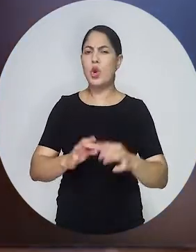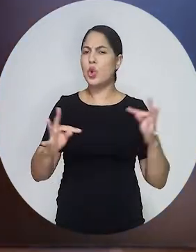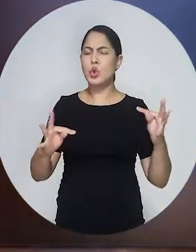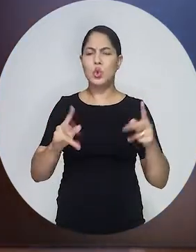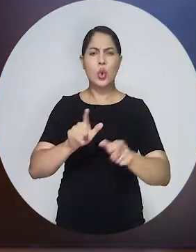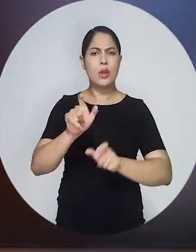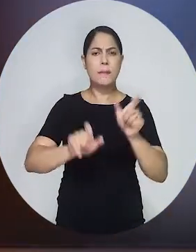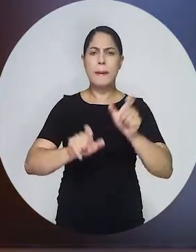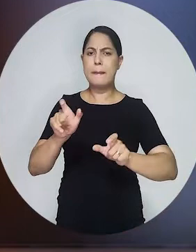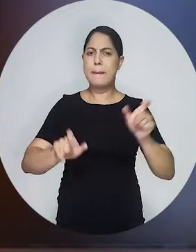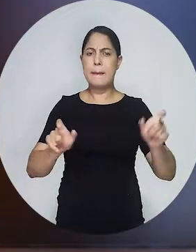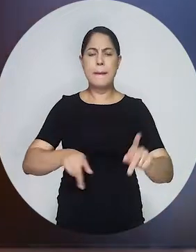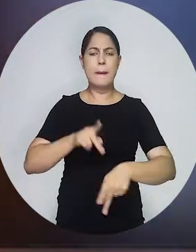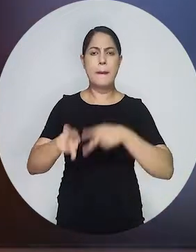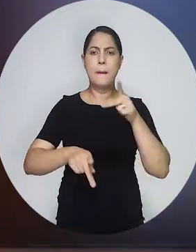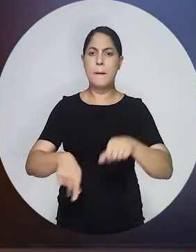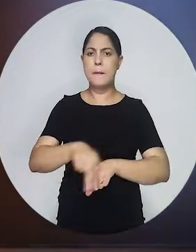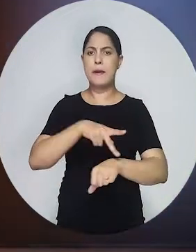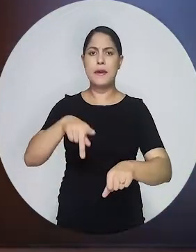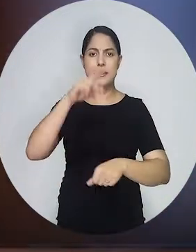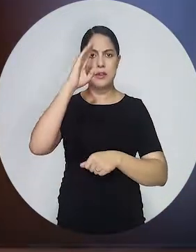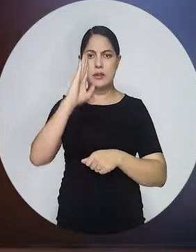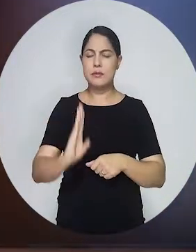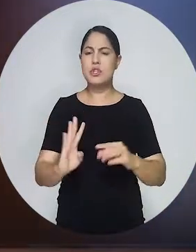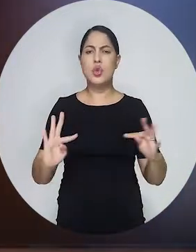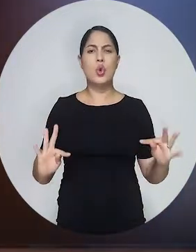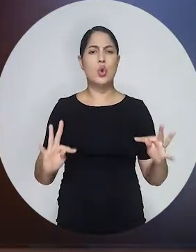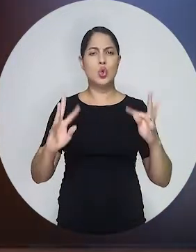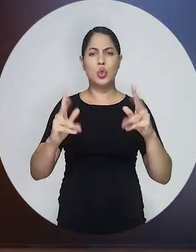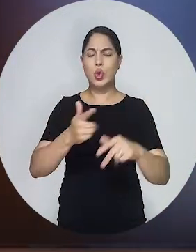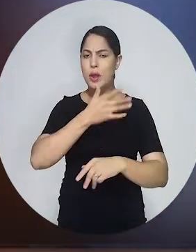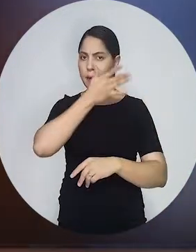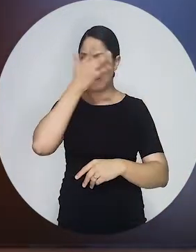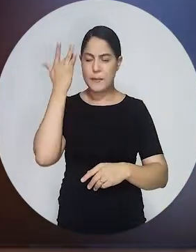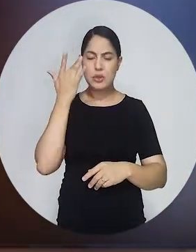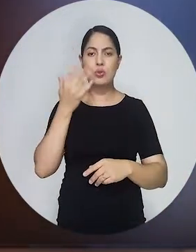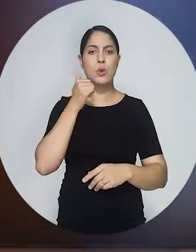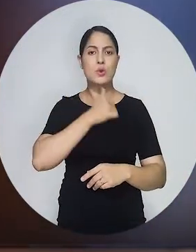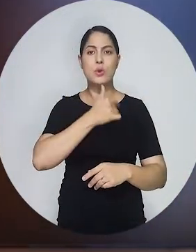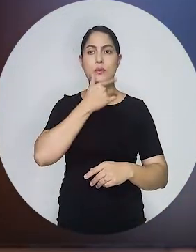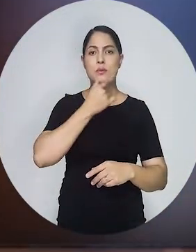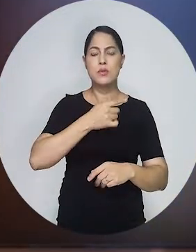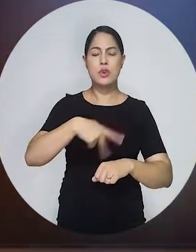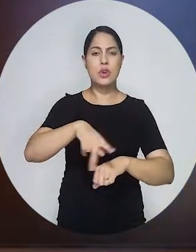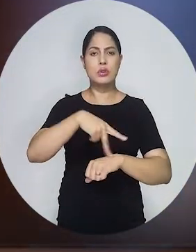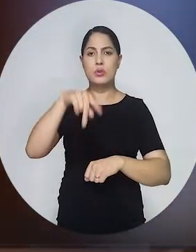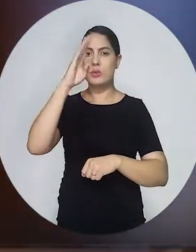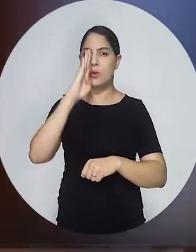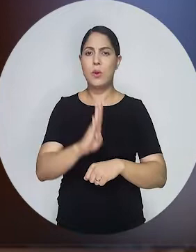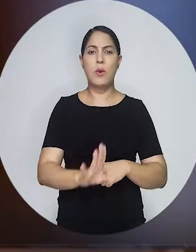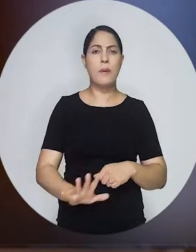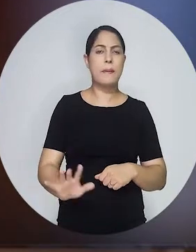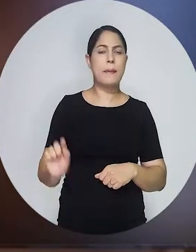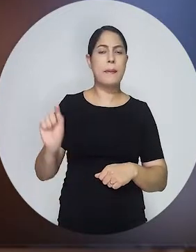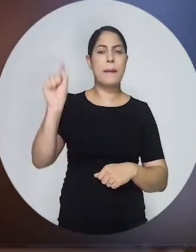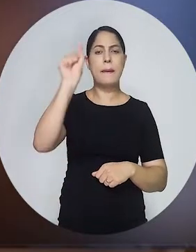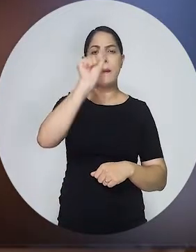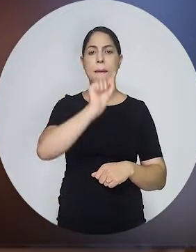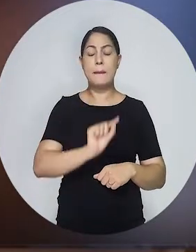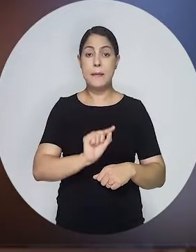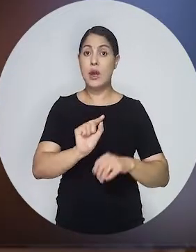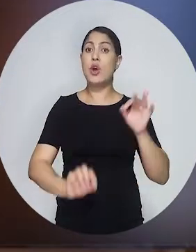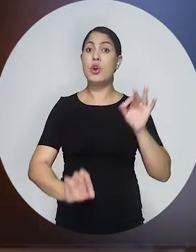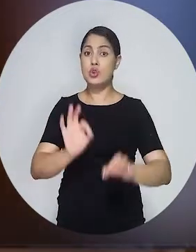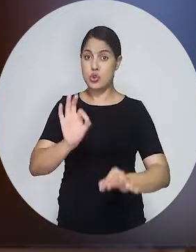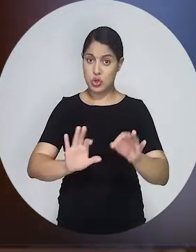a todos os brasileiros, a todas as brasileiras, a todas as eleitoras, todos os eleitores, a